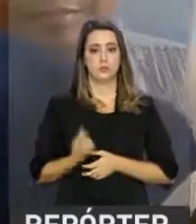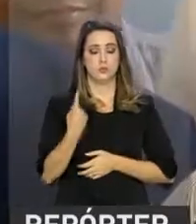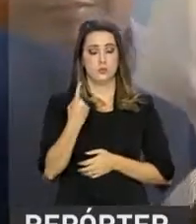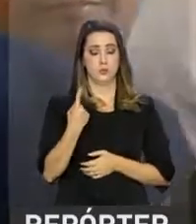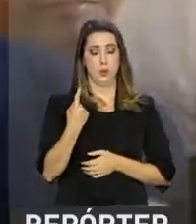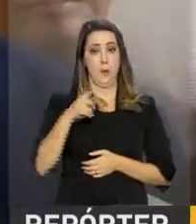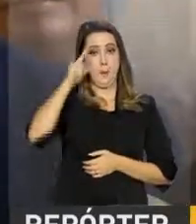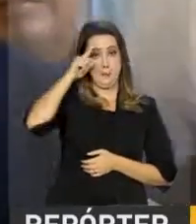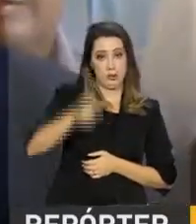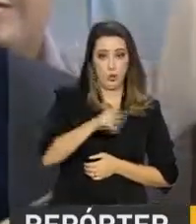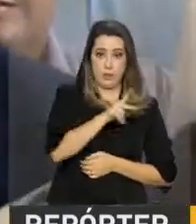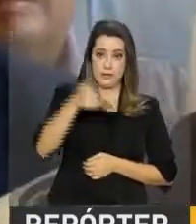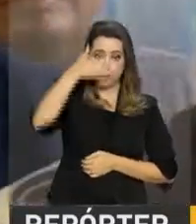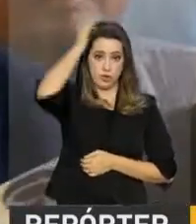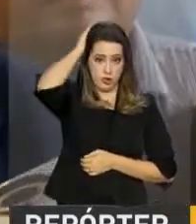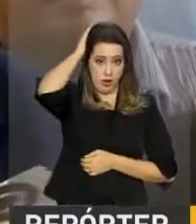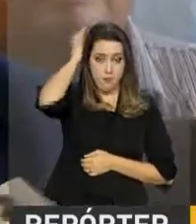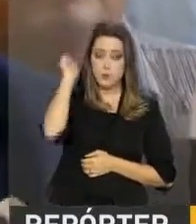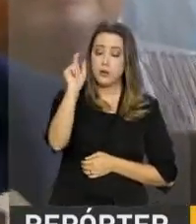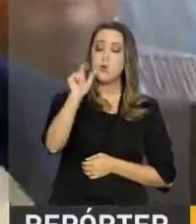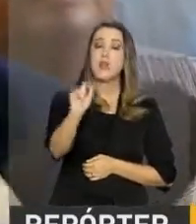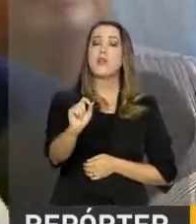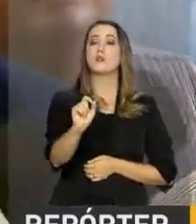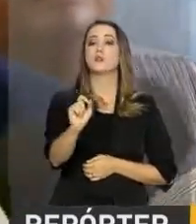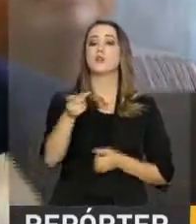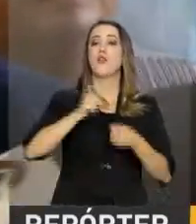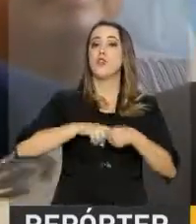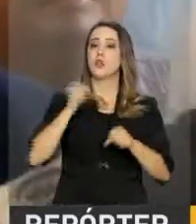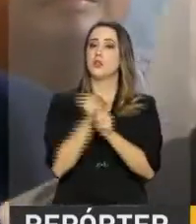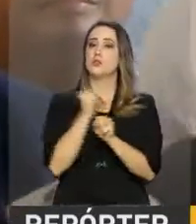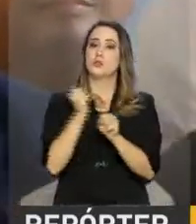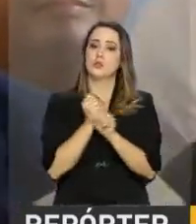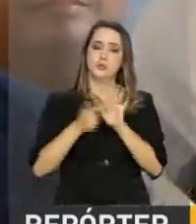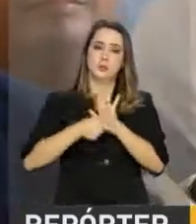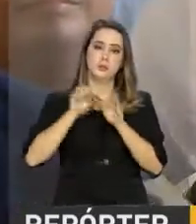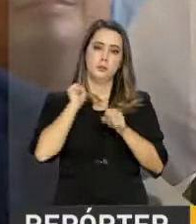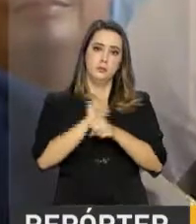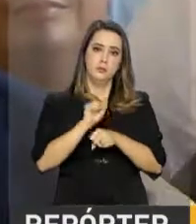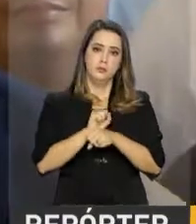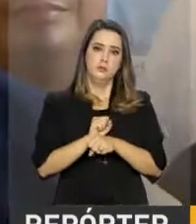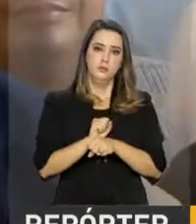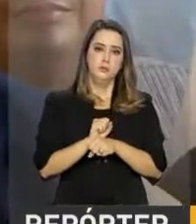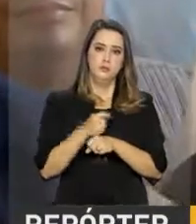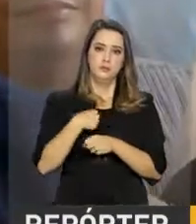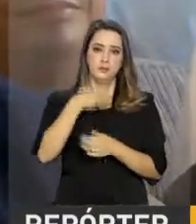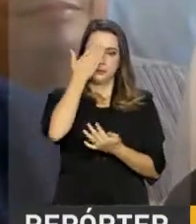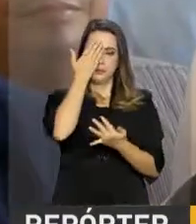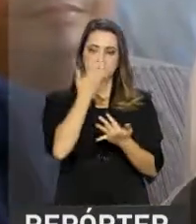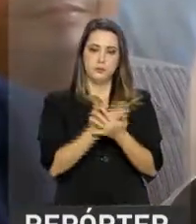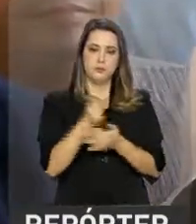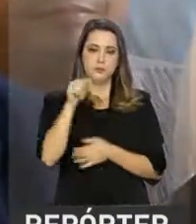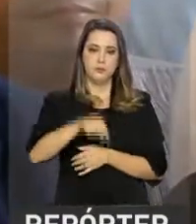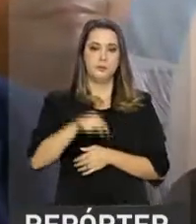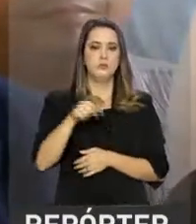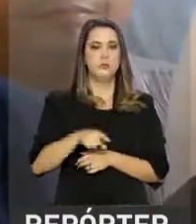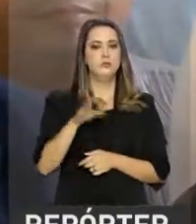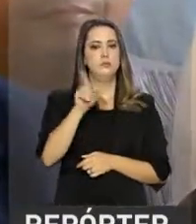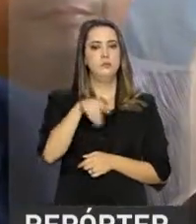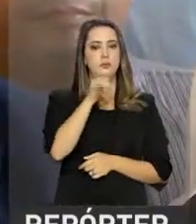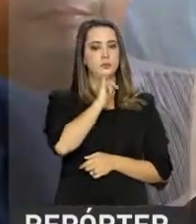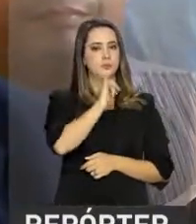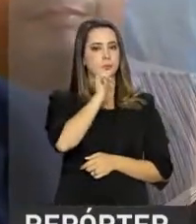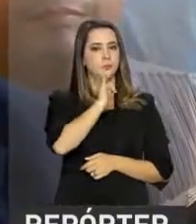do presidente Temer foi retomar as obras paralisadas. E creio que aqui é um exemplo